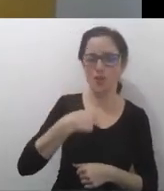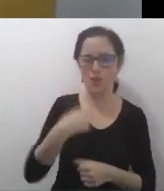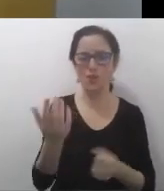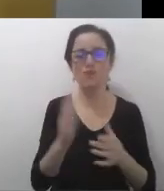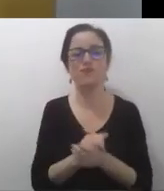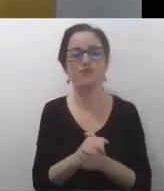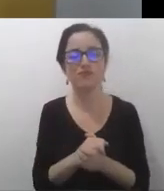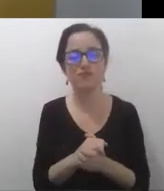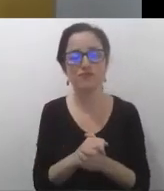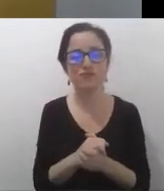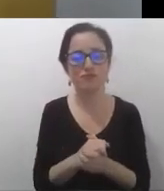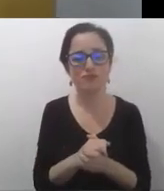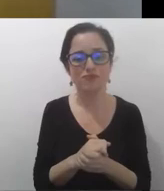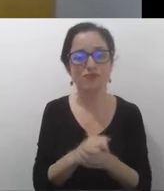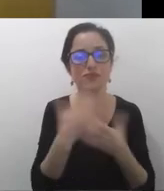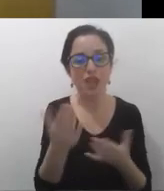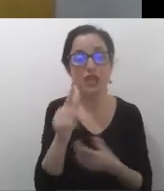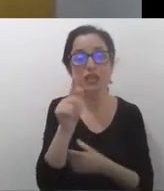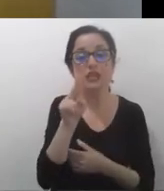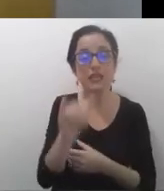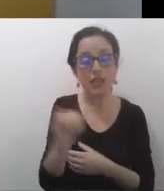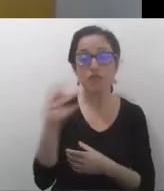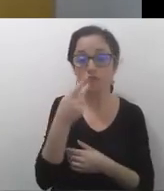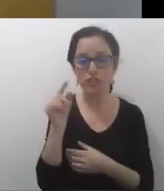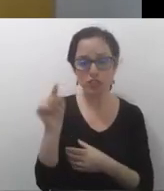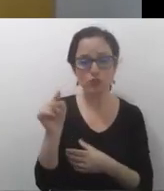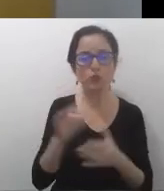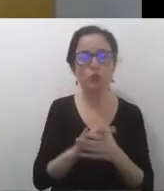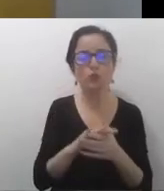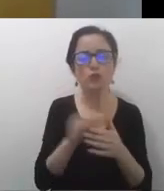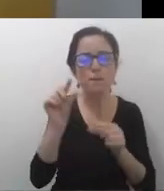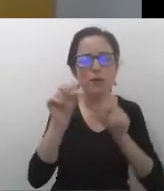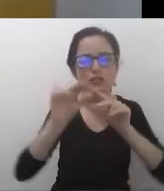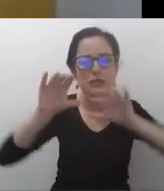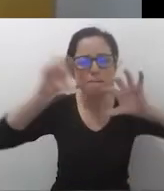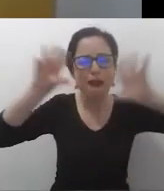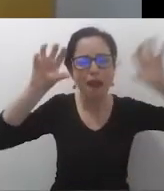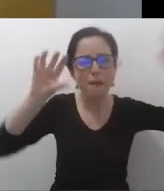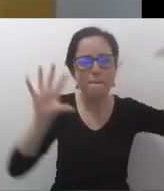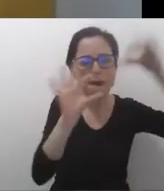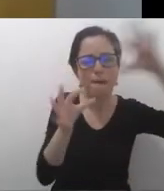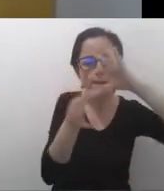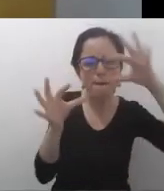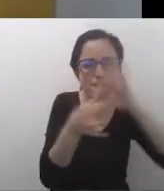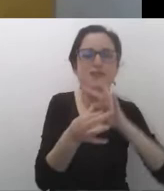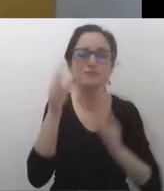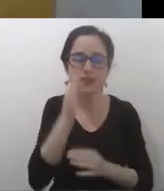eu, né? Como você, o Gui Bonsip fala isso, componentes, elementos de